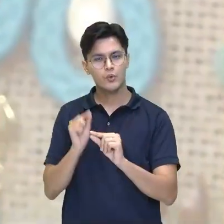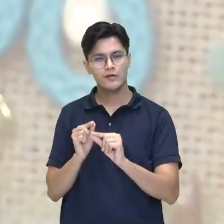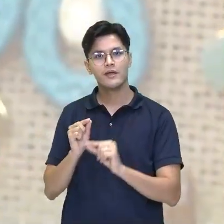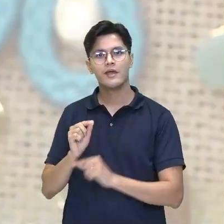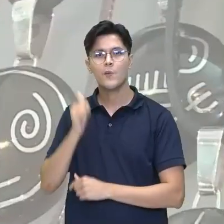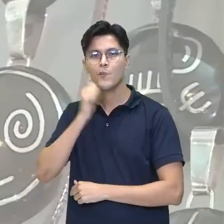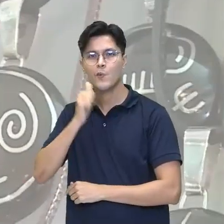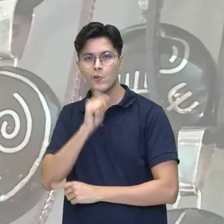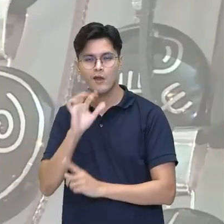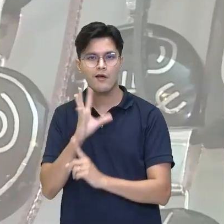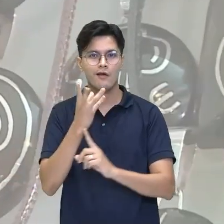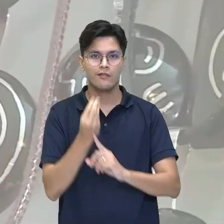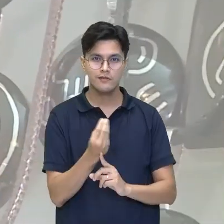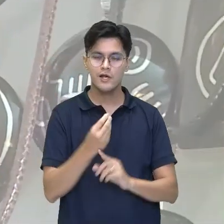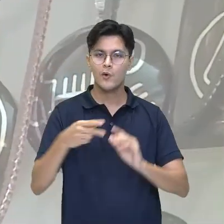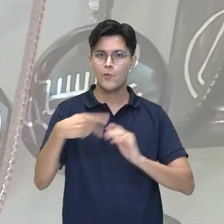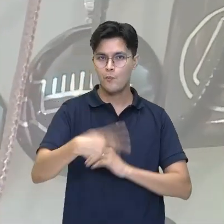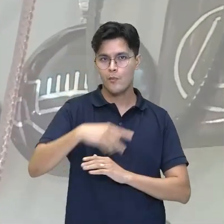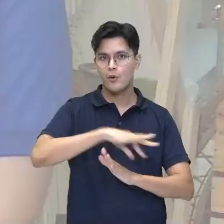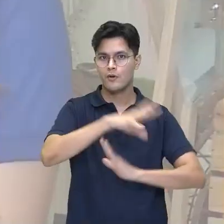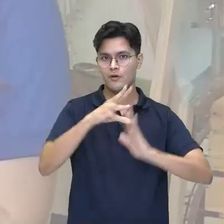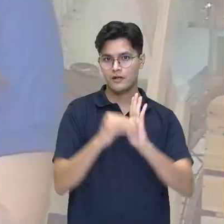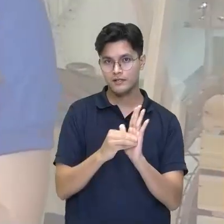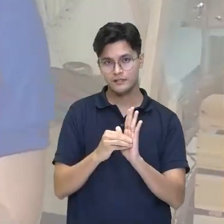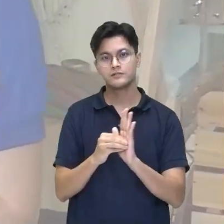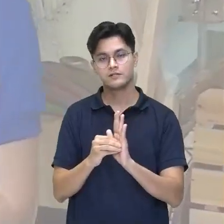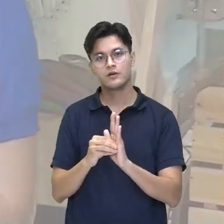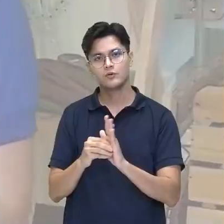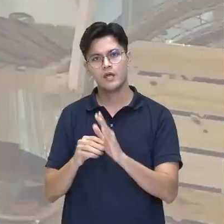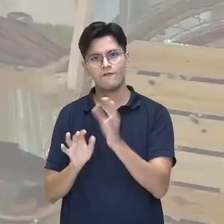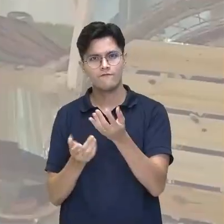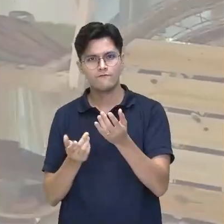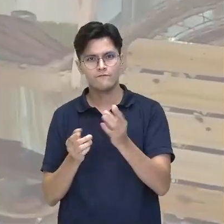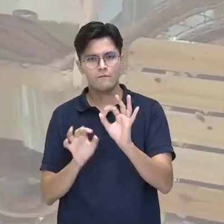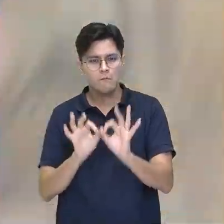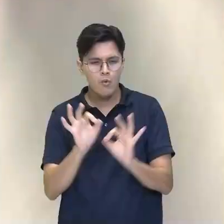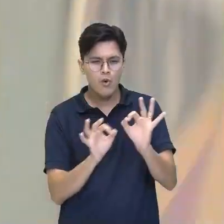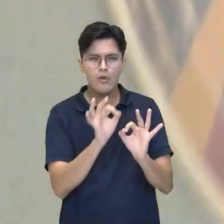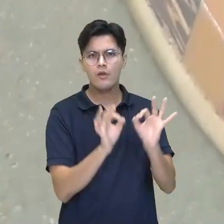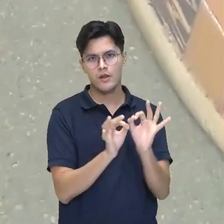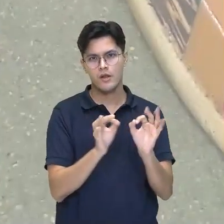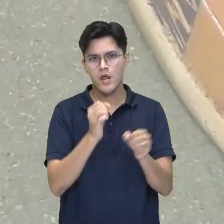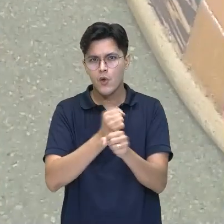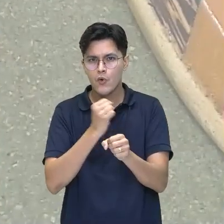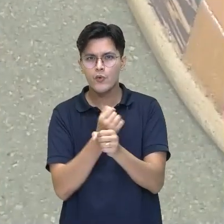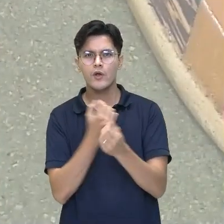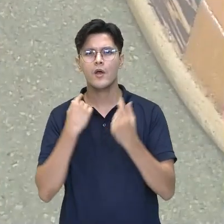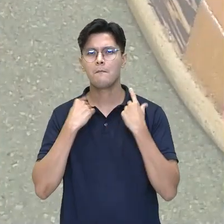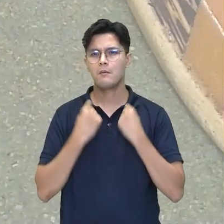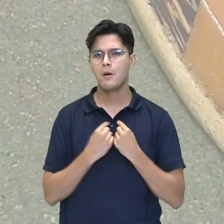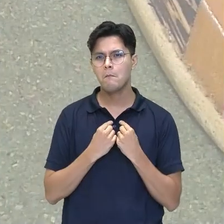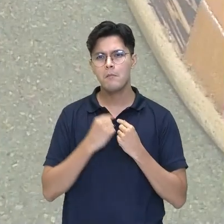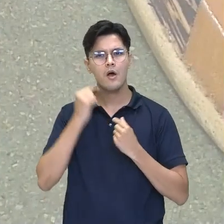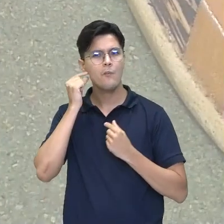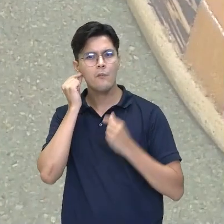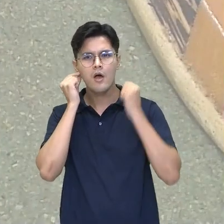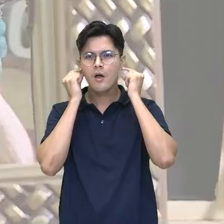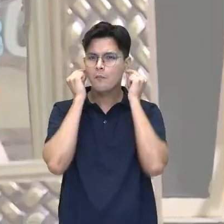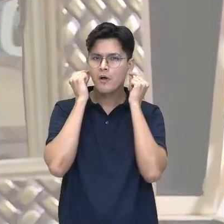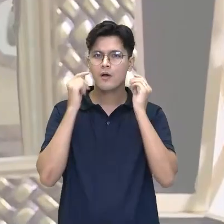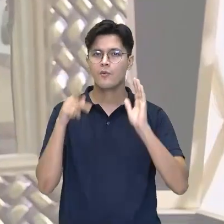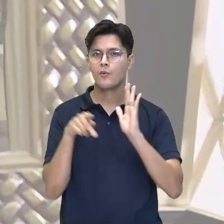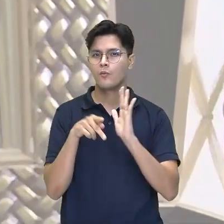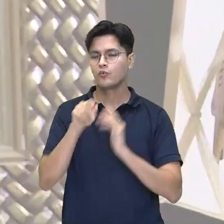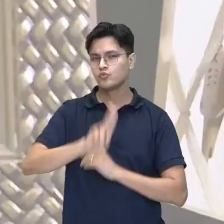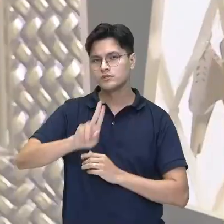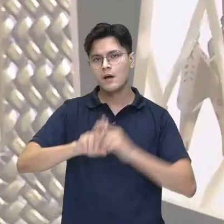nossa região que trabalha com biojoias. E o que são biojoias? São joias cujos recursos são retirados da nossa floresta.